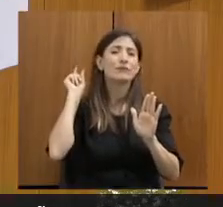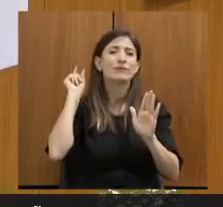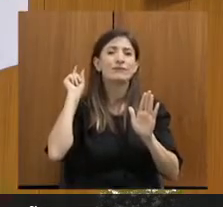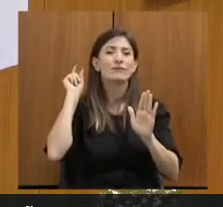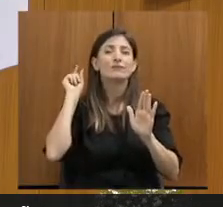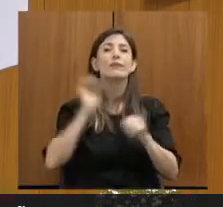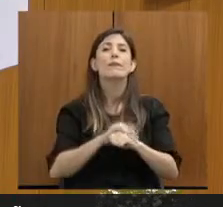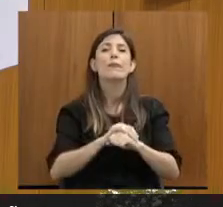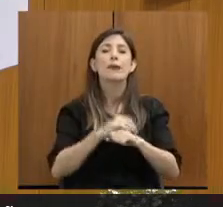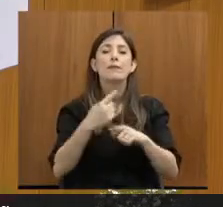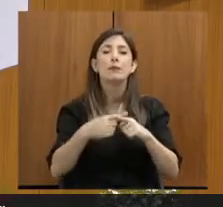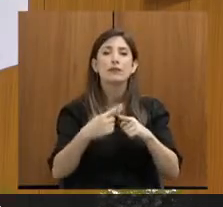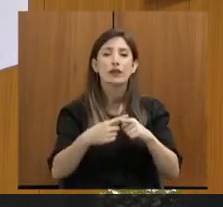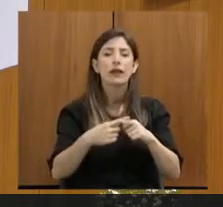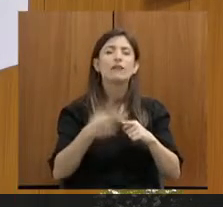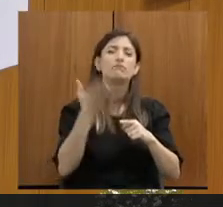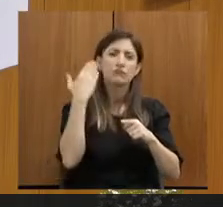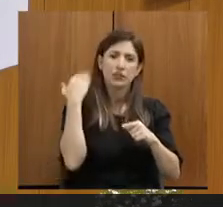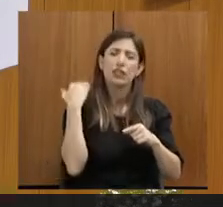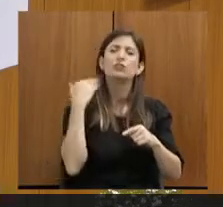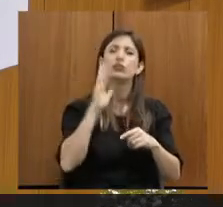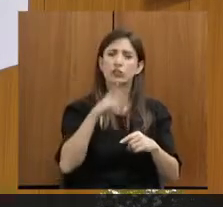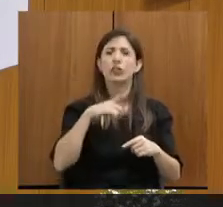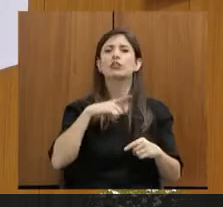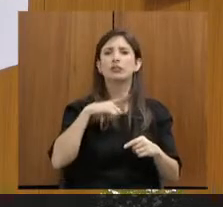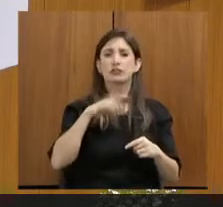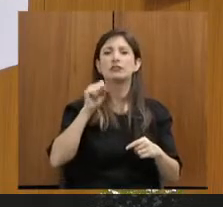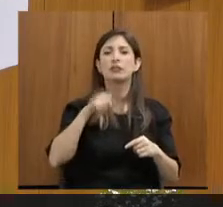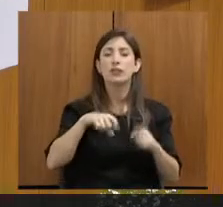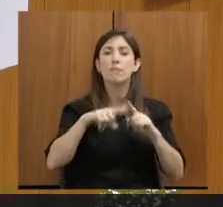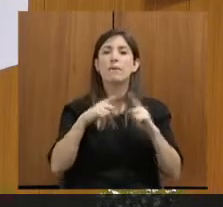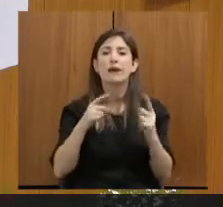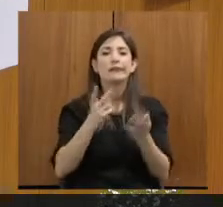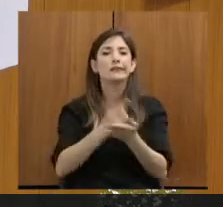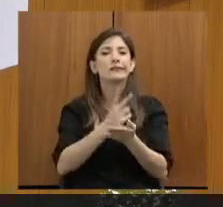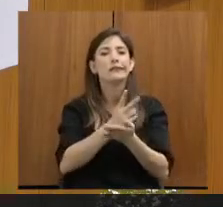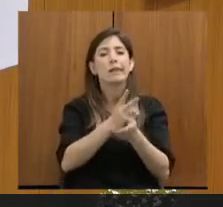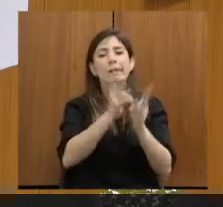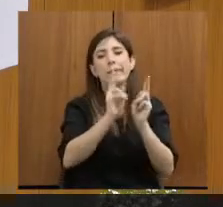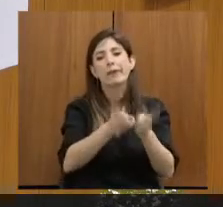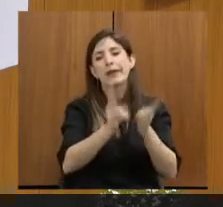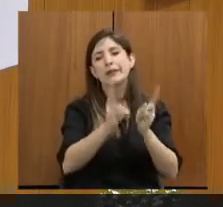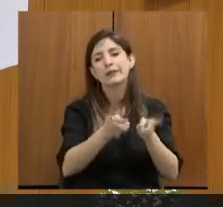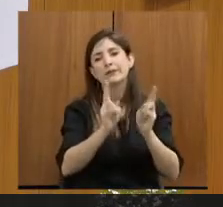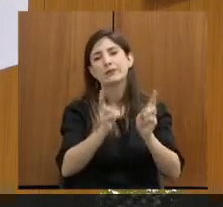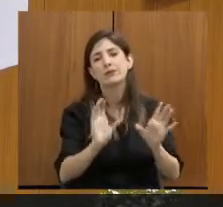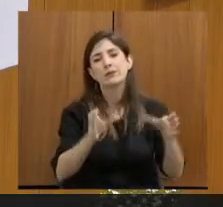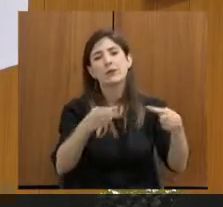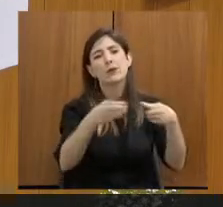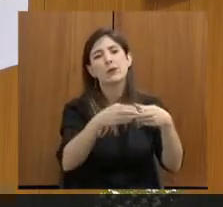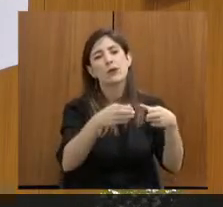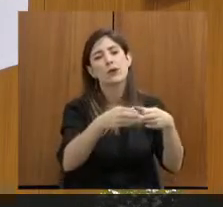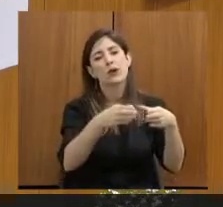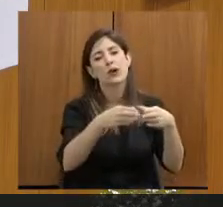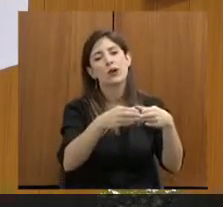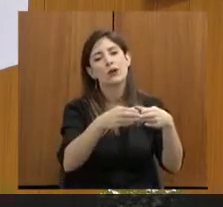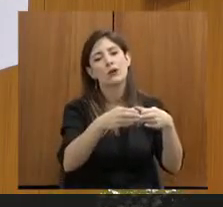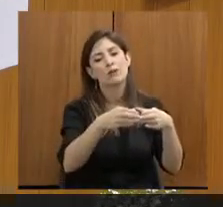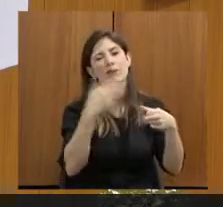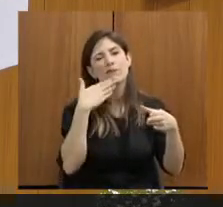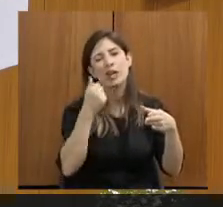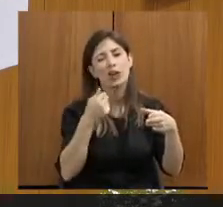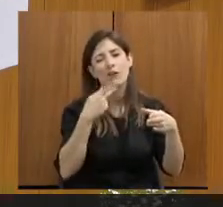Porque existe assistiram mas sempre teve aquele sempre aqueles mesmos grupinhos né que a gente não cita